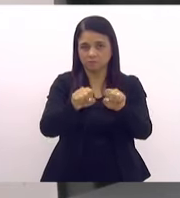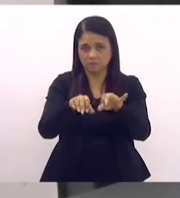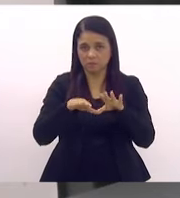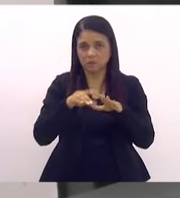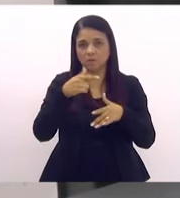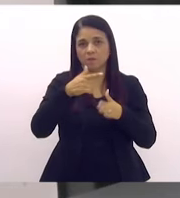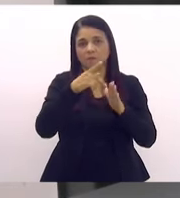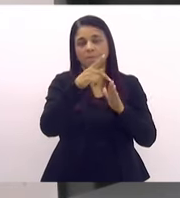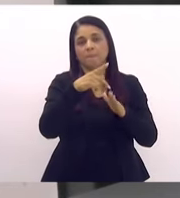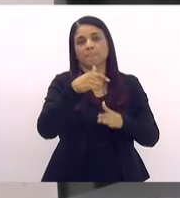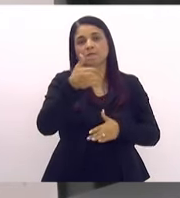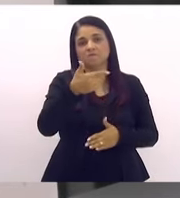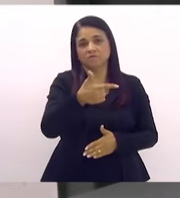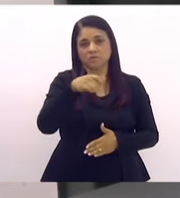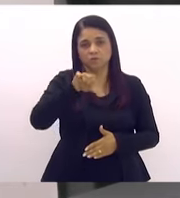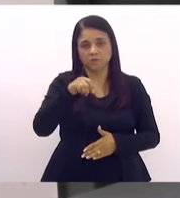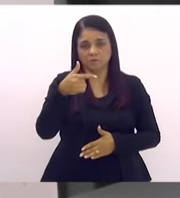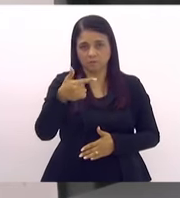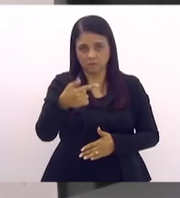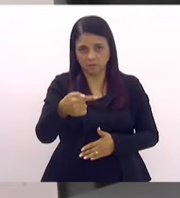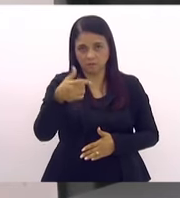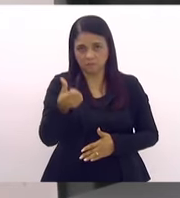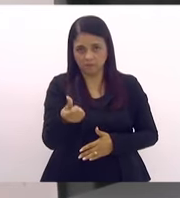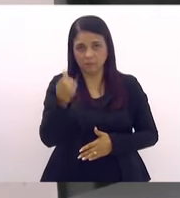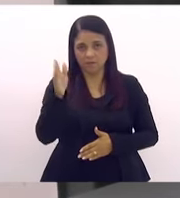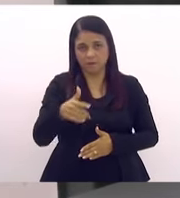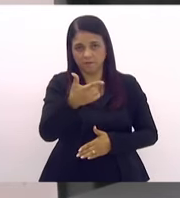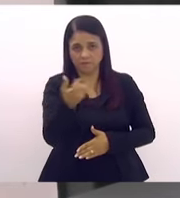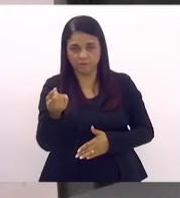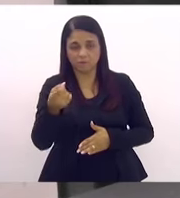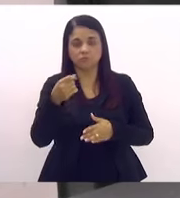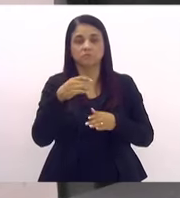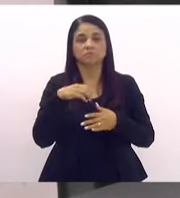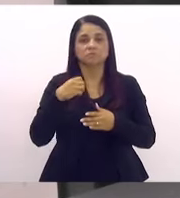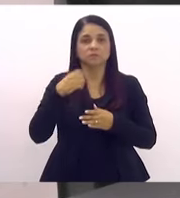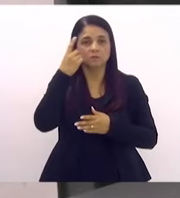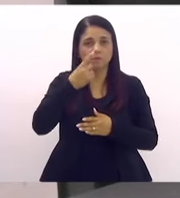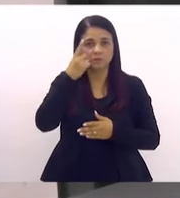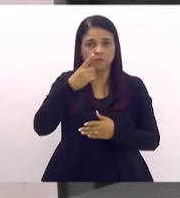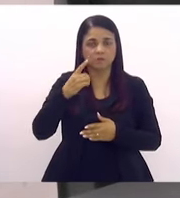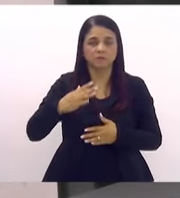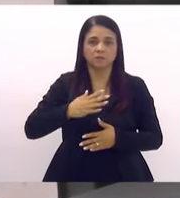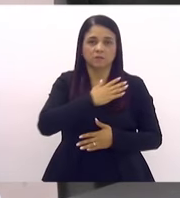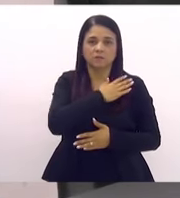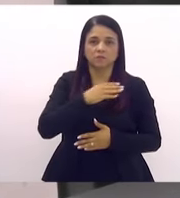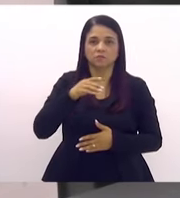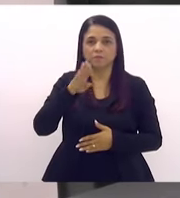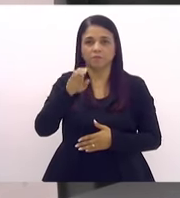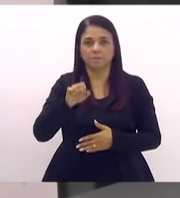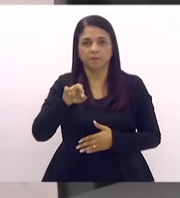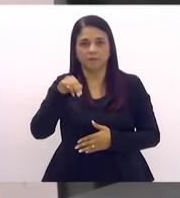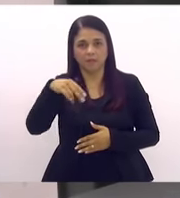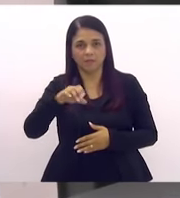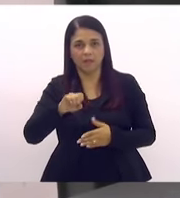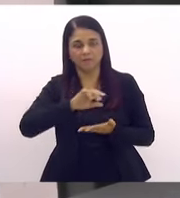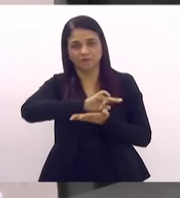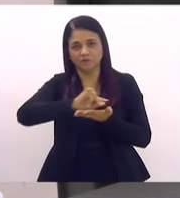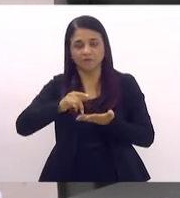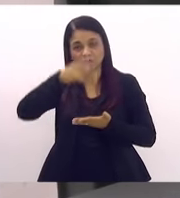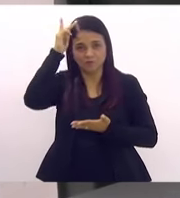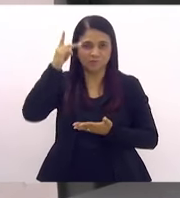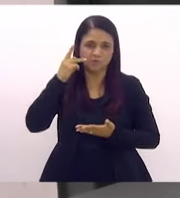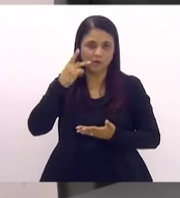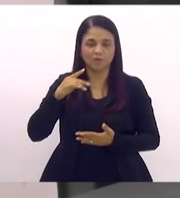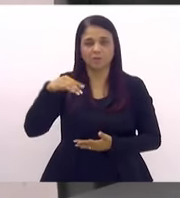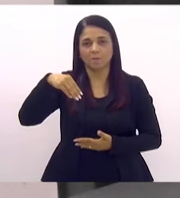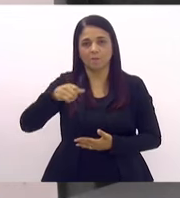PL 2976 de 20, de autoria dos deputados Subtenente Bernardo, Fábio Silva, Luiz Paulo e Marcelo